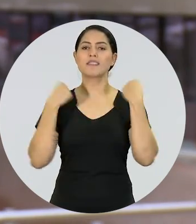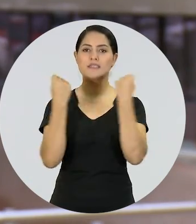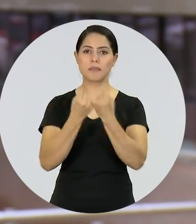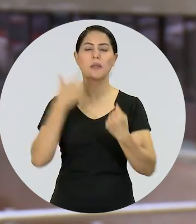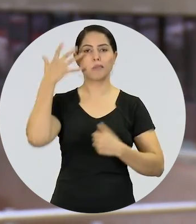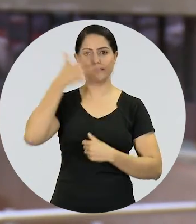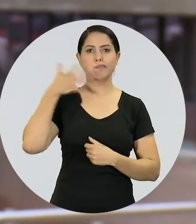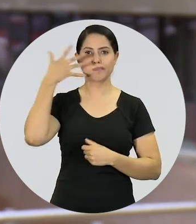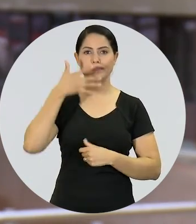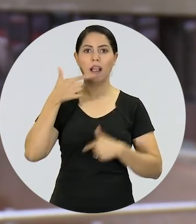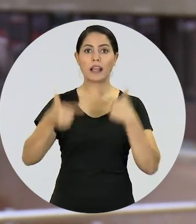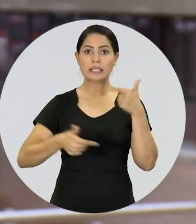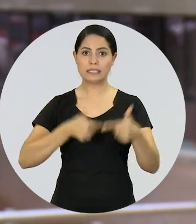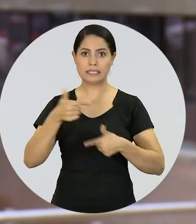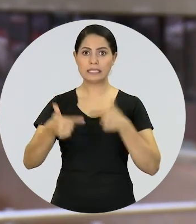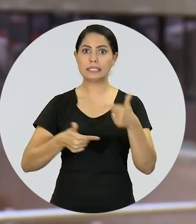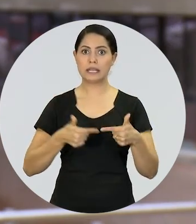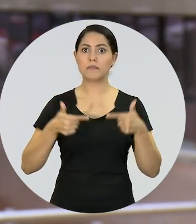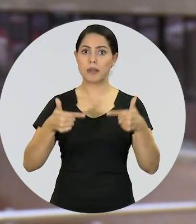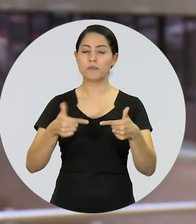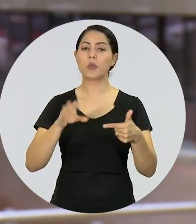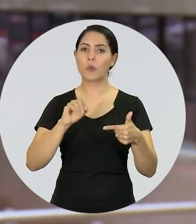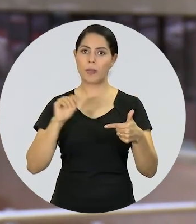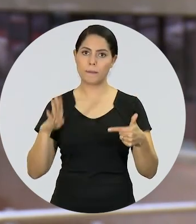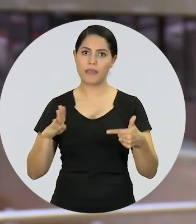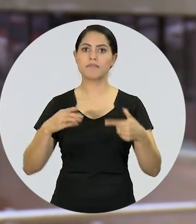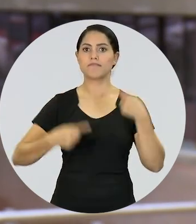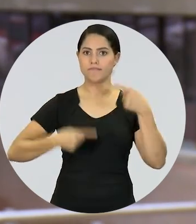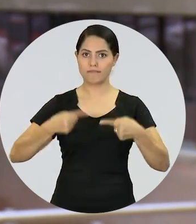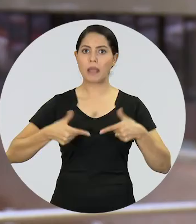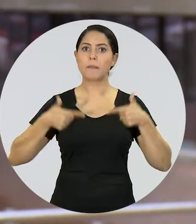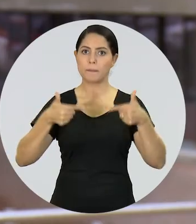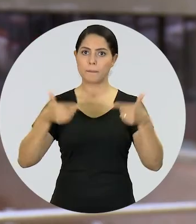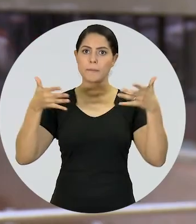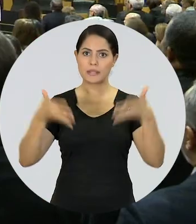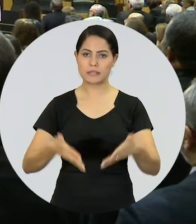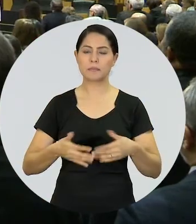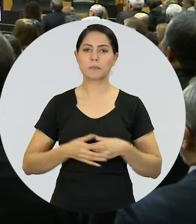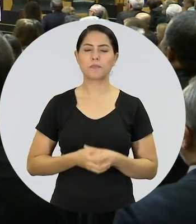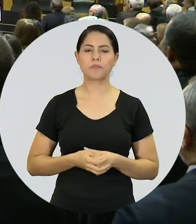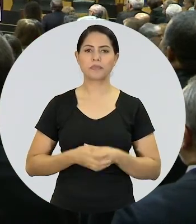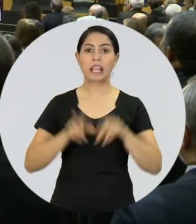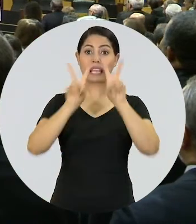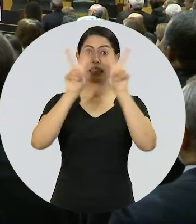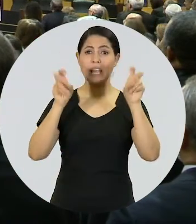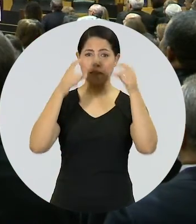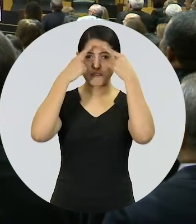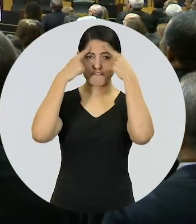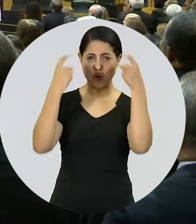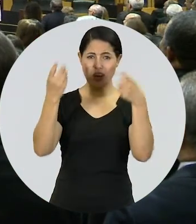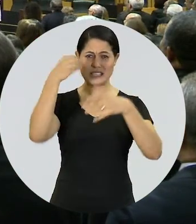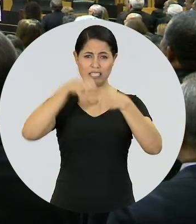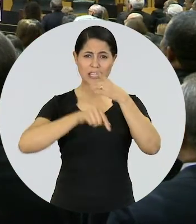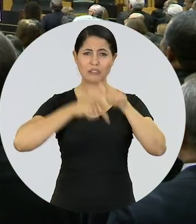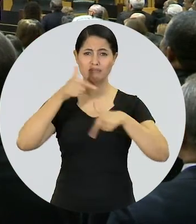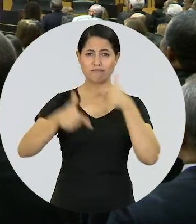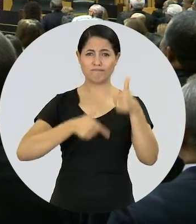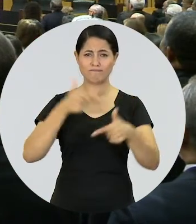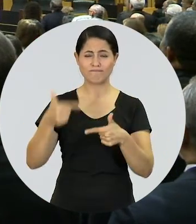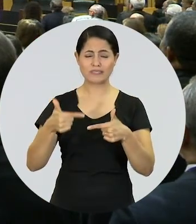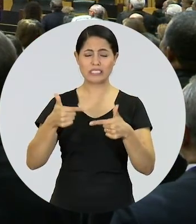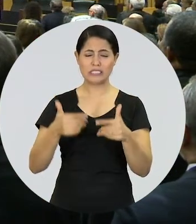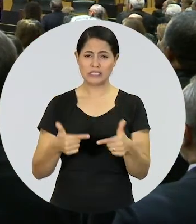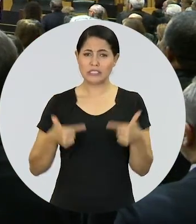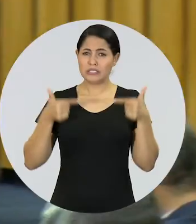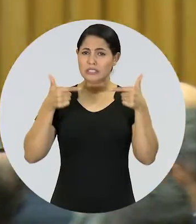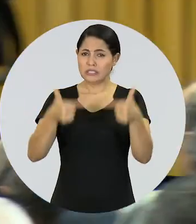Internacional do Programa Trabalho Seguro. A OAB contribuiu com o debate. Com o slogan Violências no Trabalho,